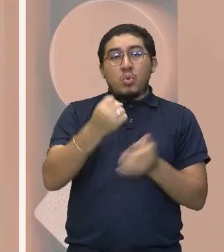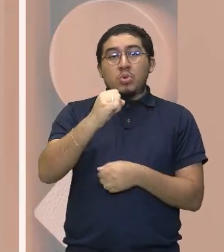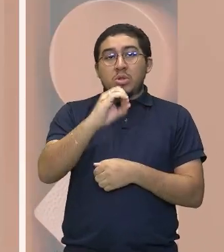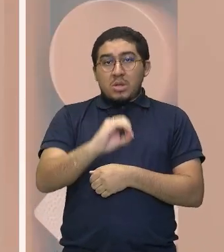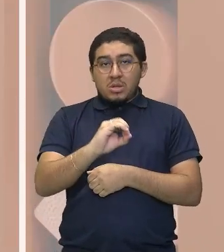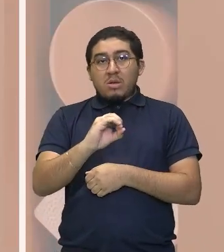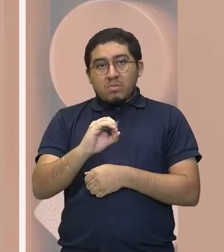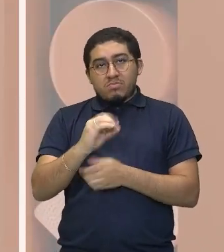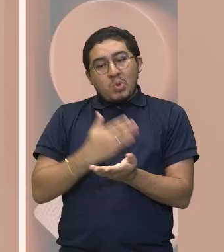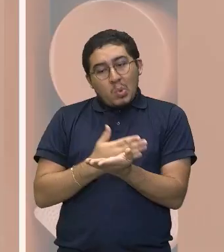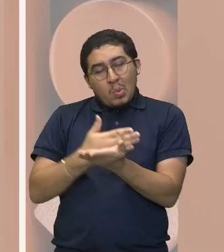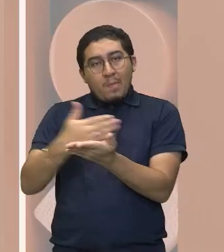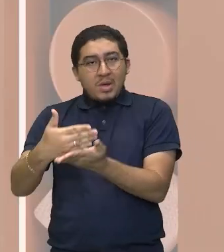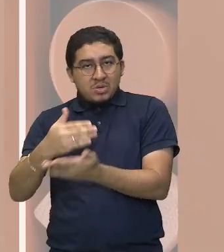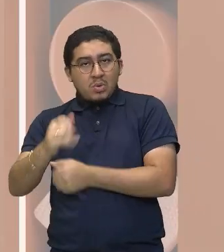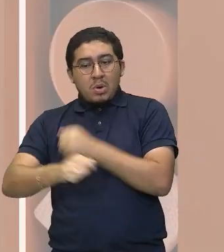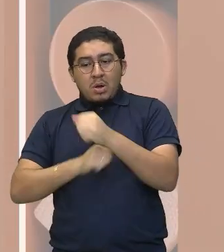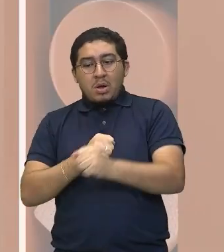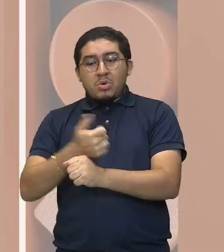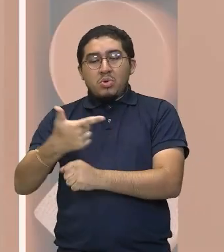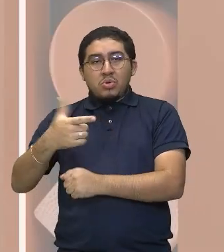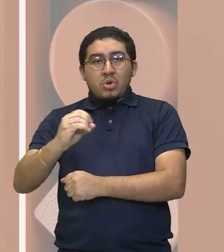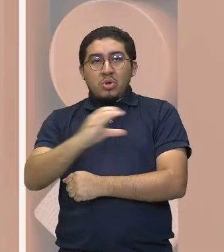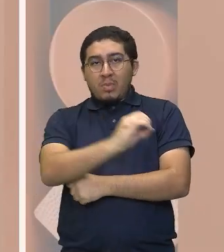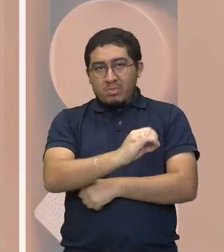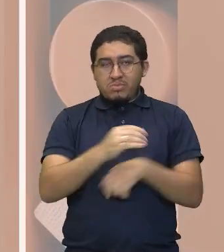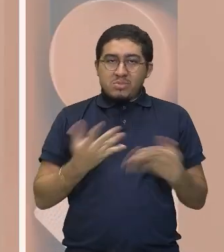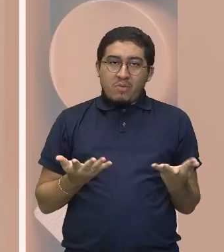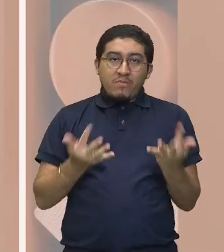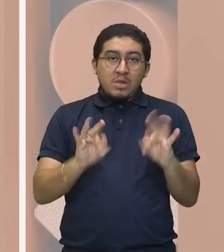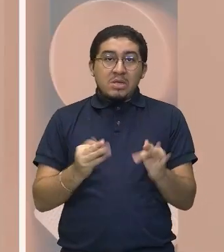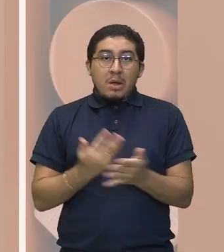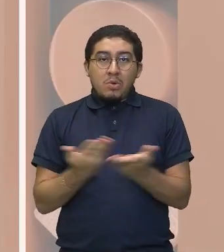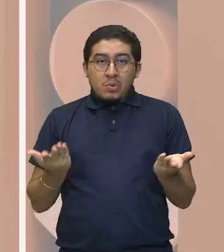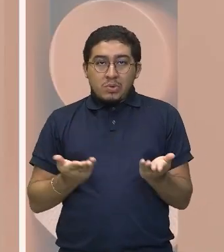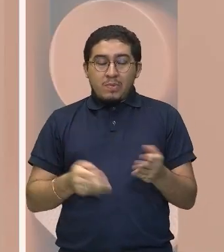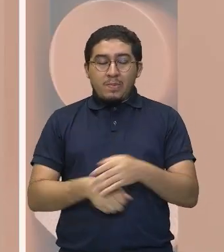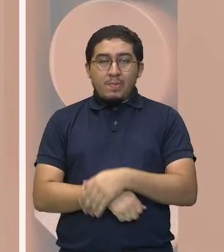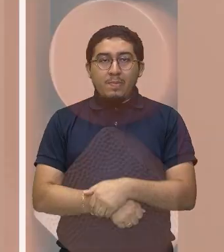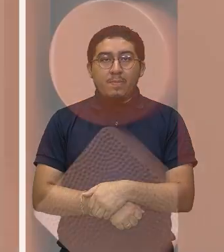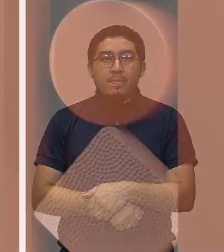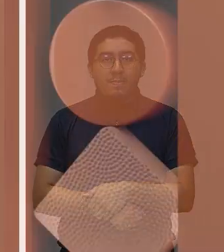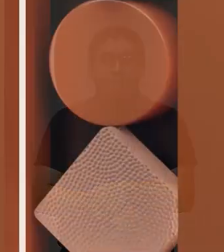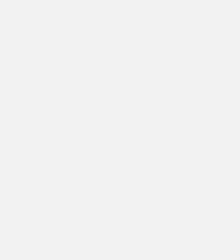e início dos anos 2000, certo? Então assim nós finalizamos a nossa aula.